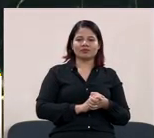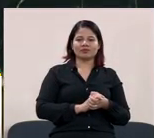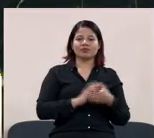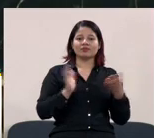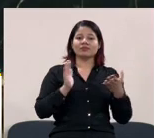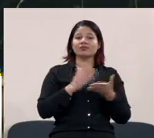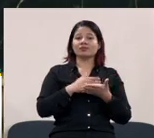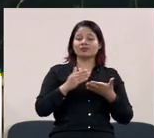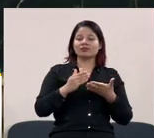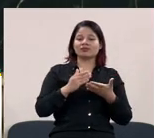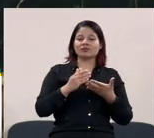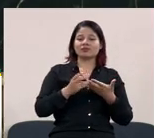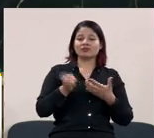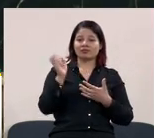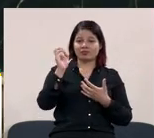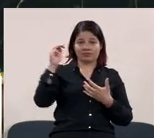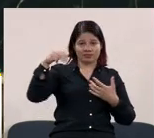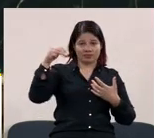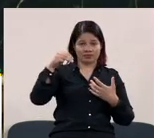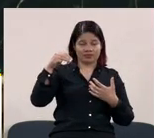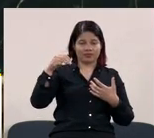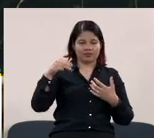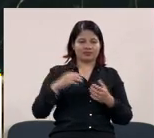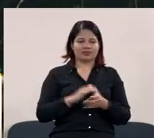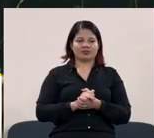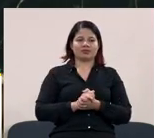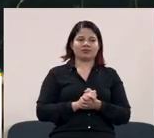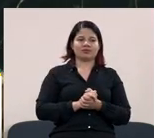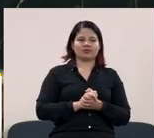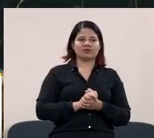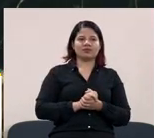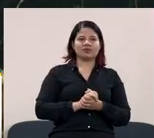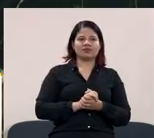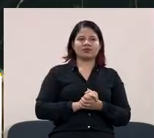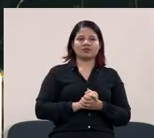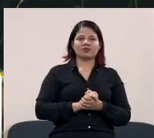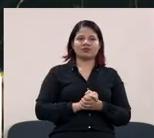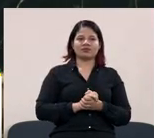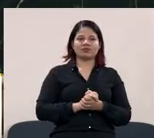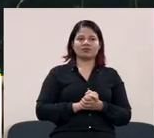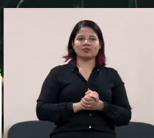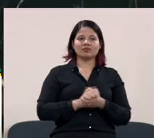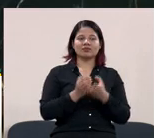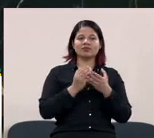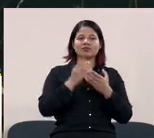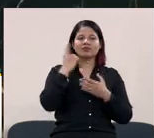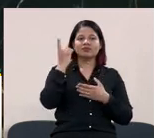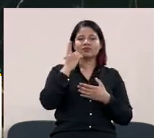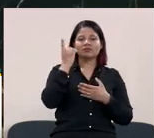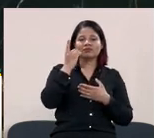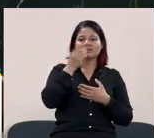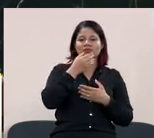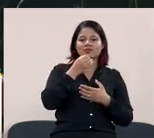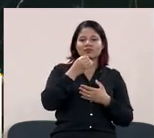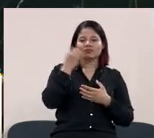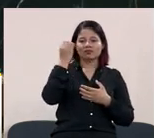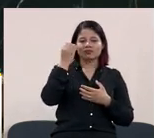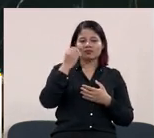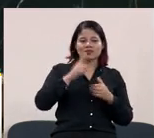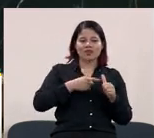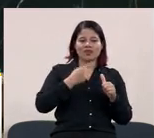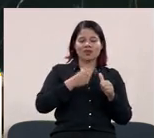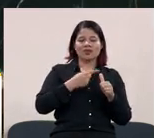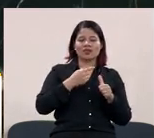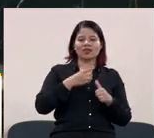grande expediente, passaremos para as comunicações inadiáveis. Peço ao deputado Oliveira Santos, chamo o primeiro orador escrito.